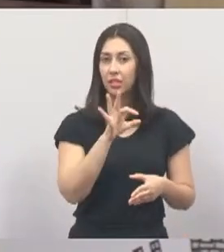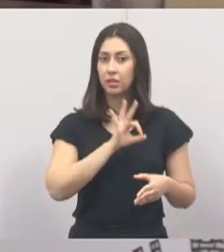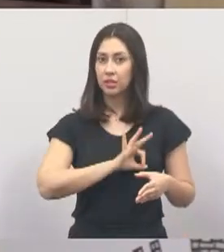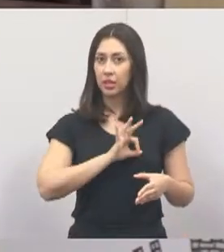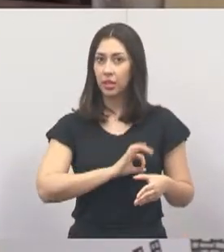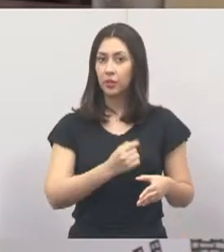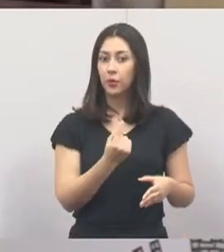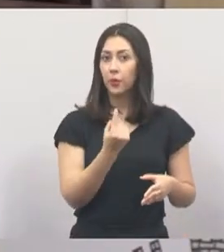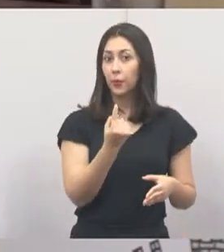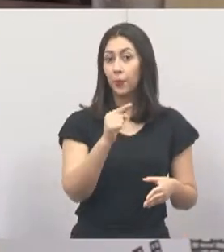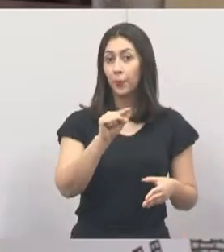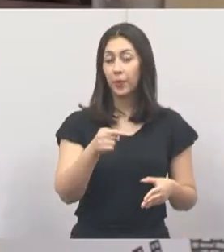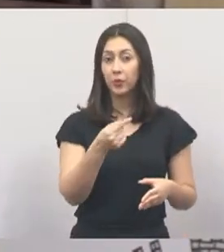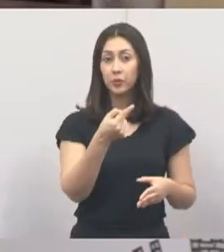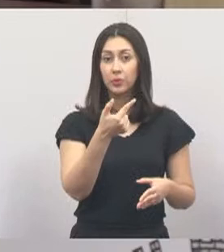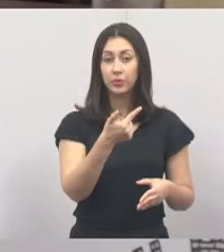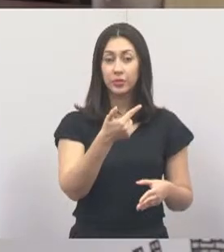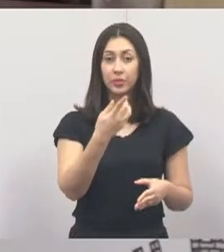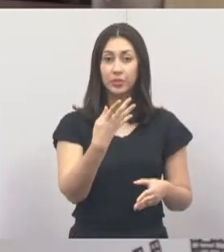R$